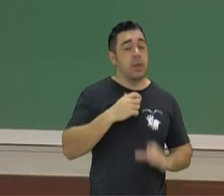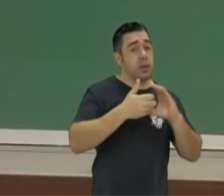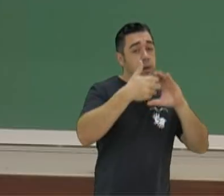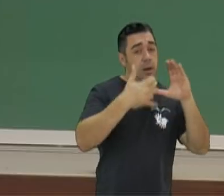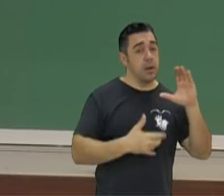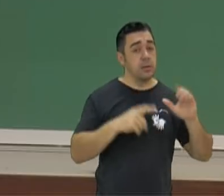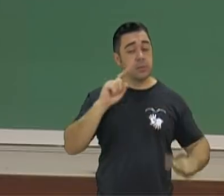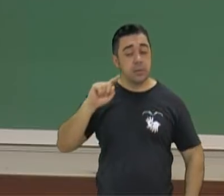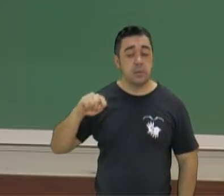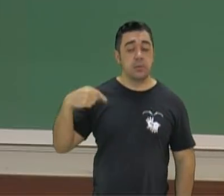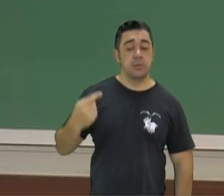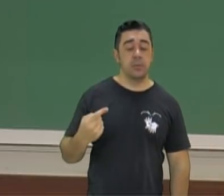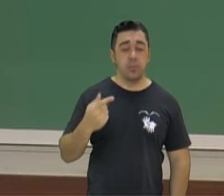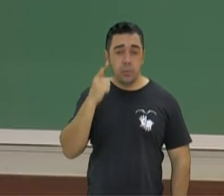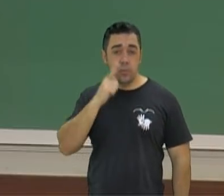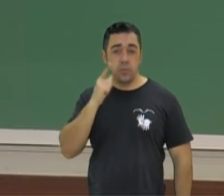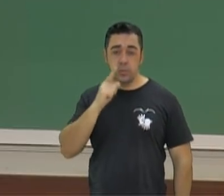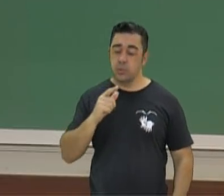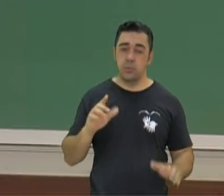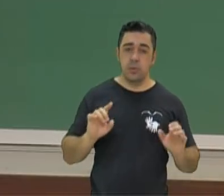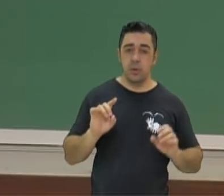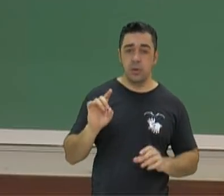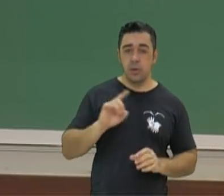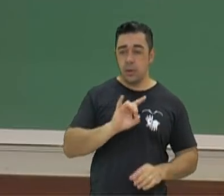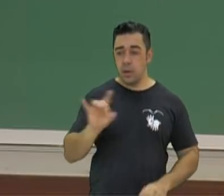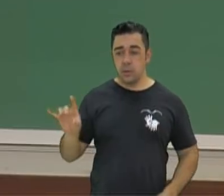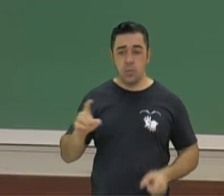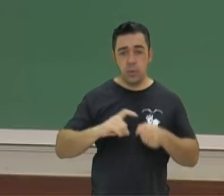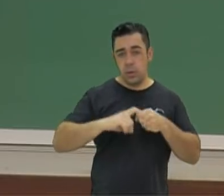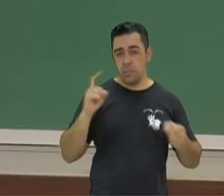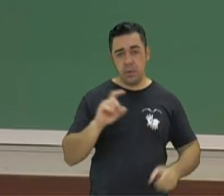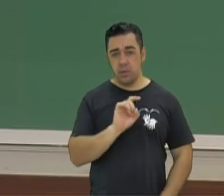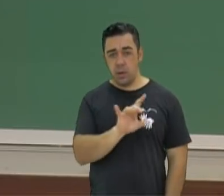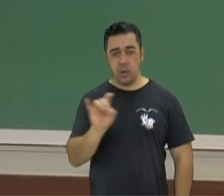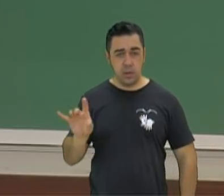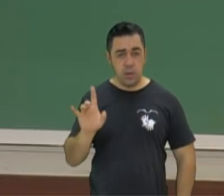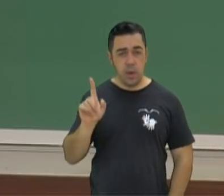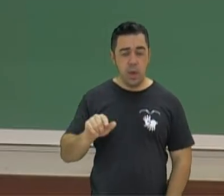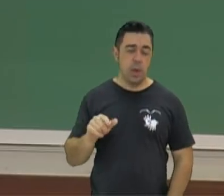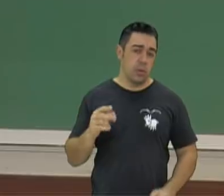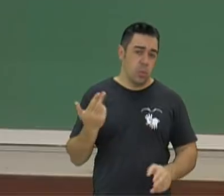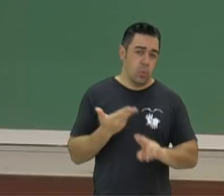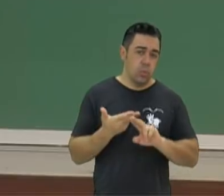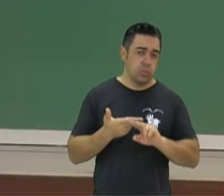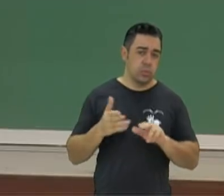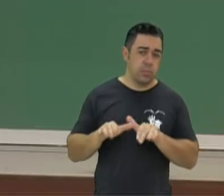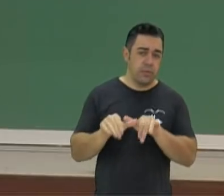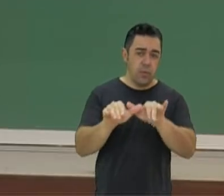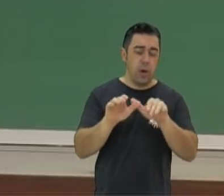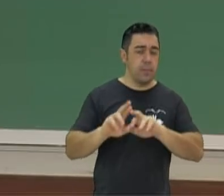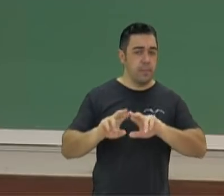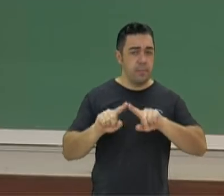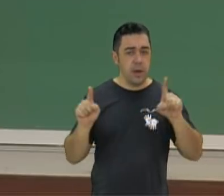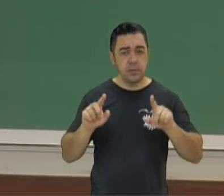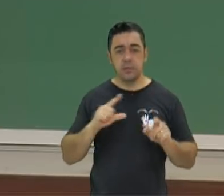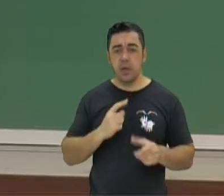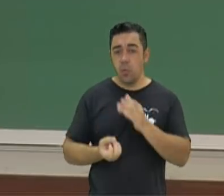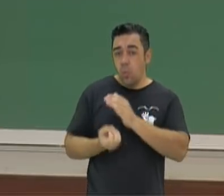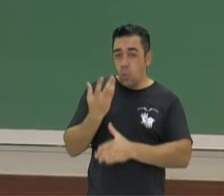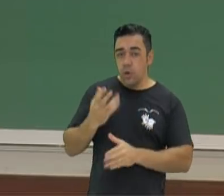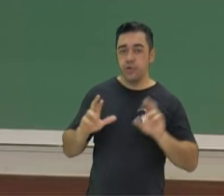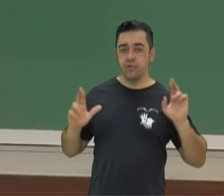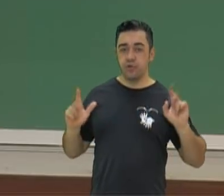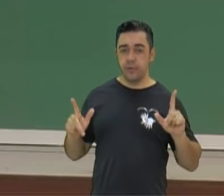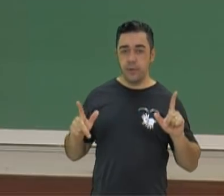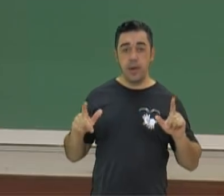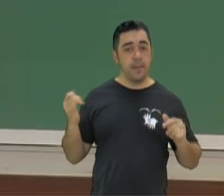características depois, né, de forma independente, e que são asas e que servem para a mesma função, mas têm uma origem diferente. Tá? Então, isso